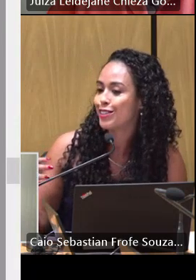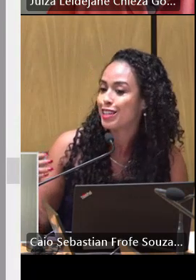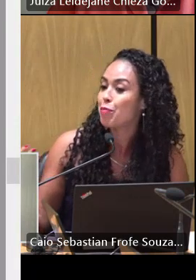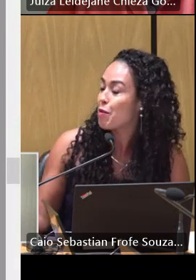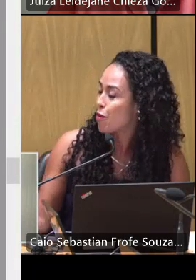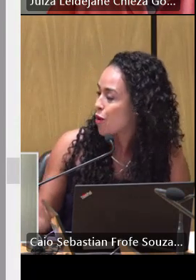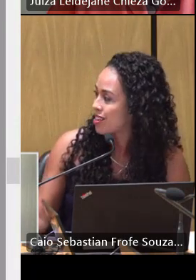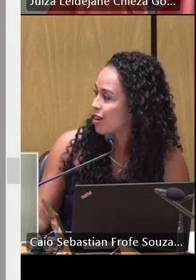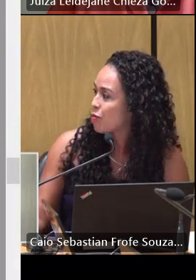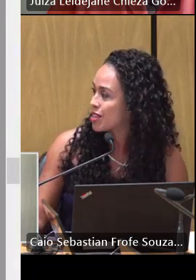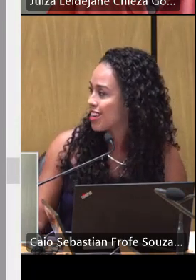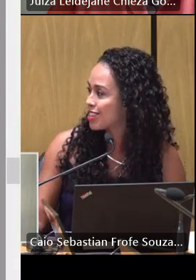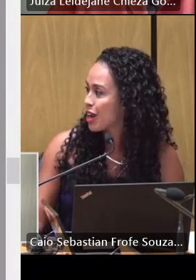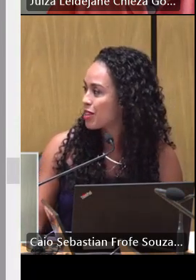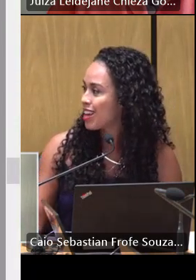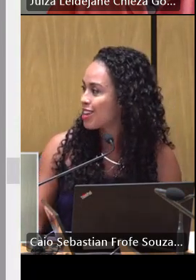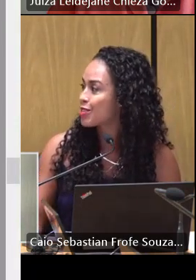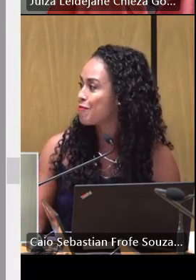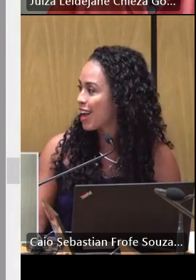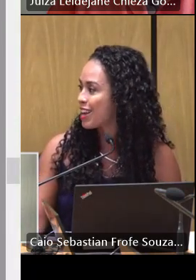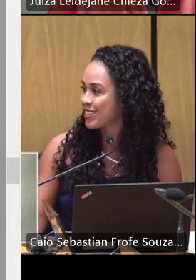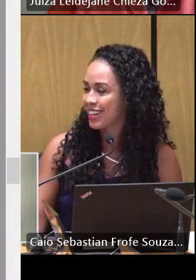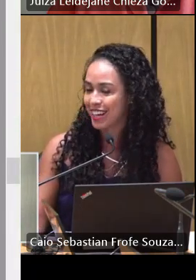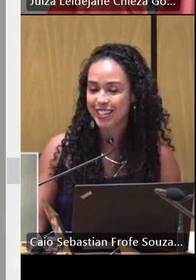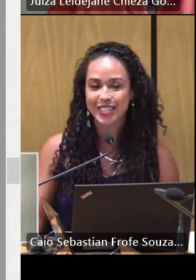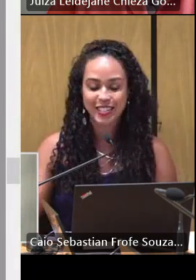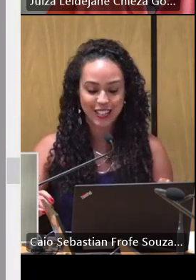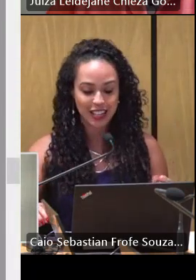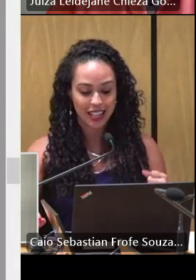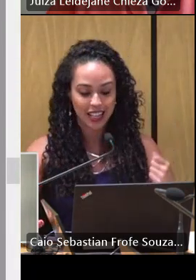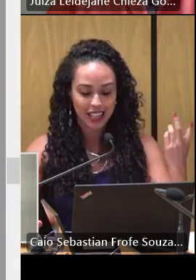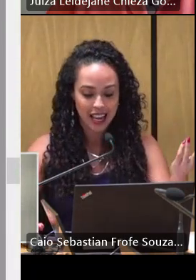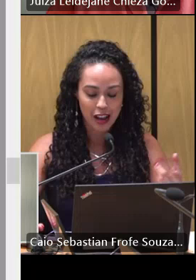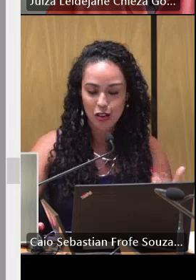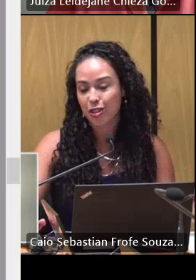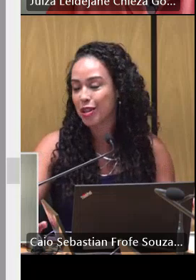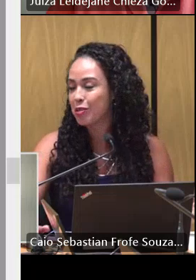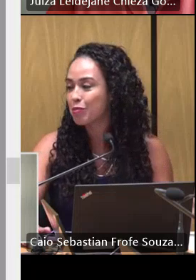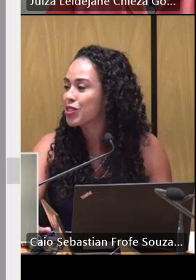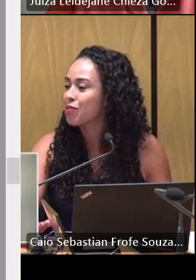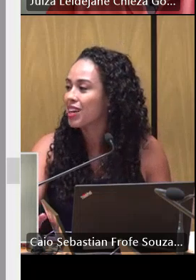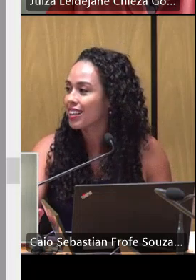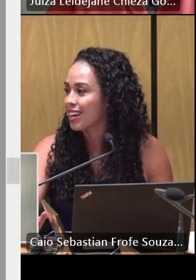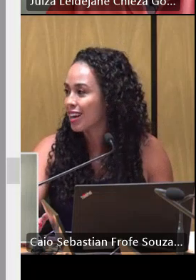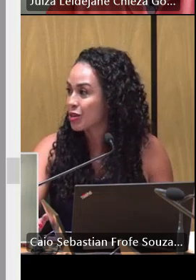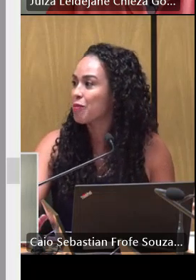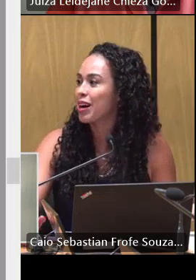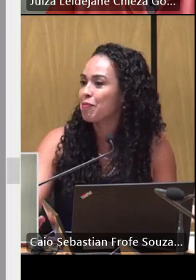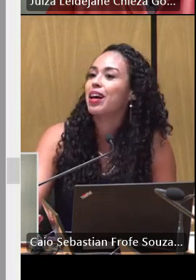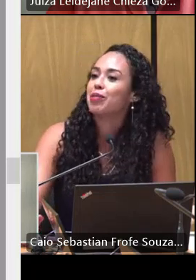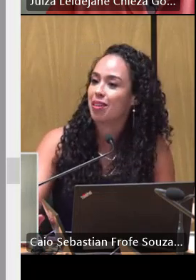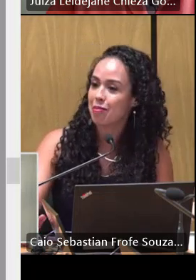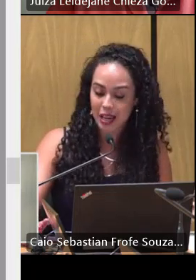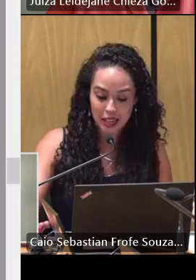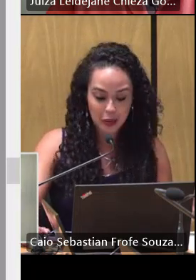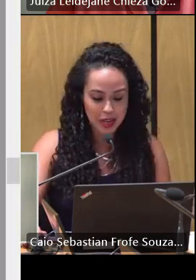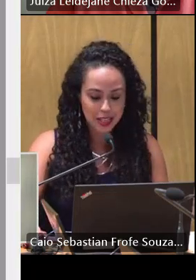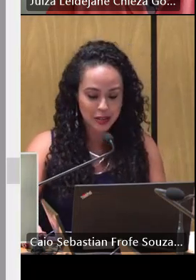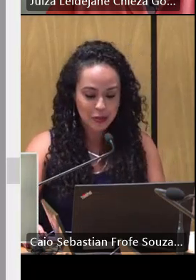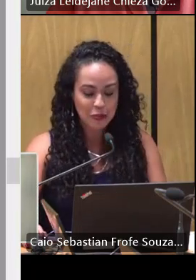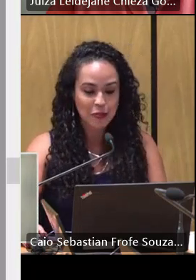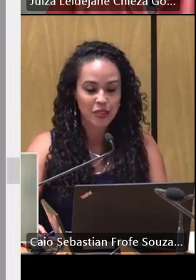da Bela ep né como as capitais europeias né que a gente tinha né O Rio de Janeiro não podia ficar atrás como uma capital também aqui